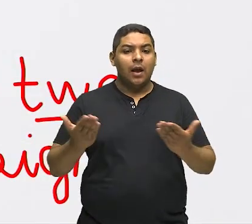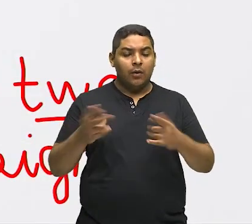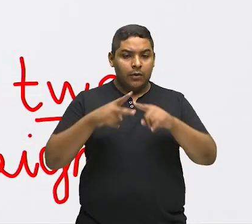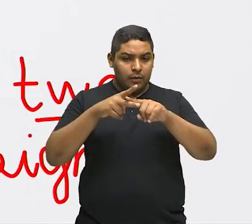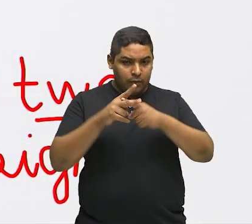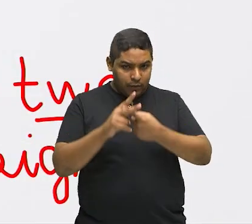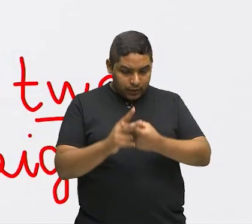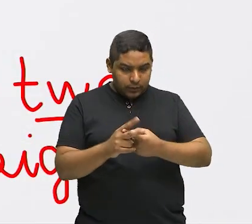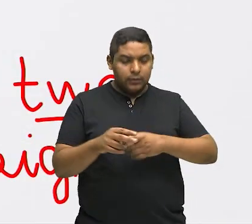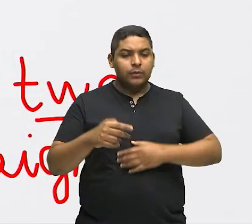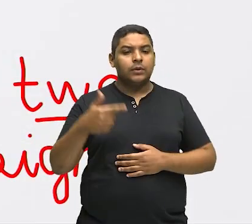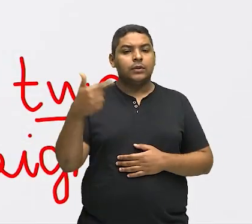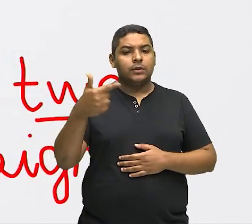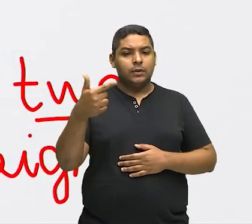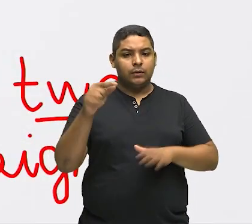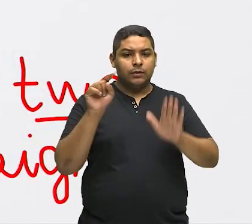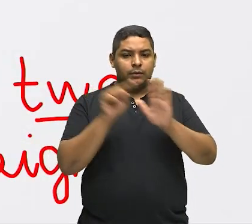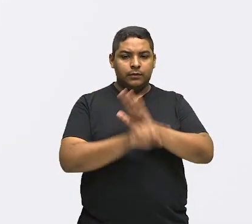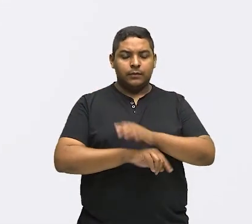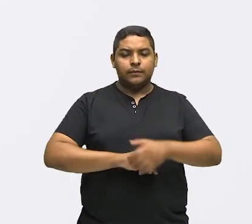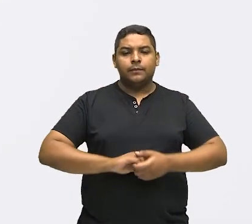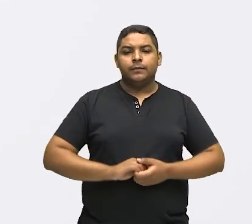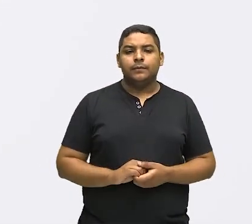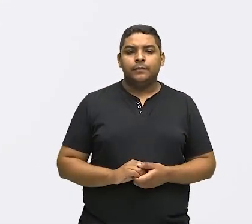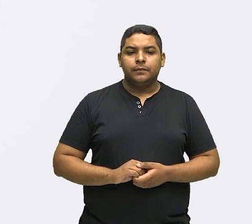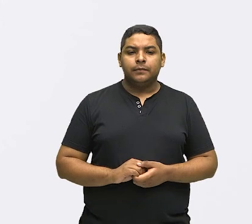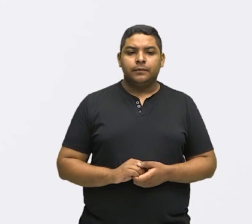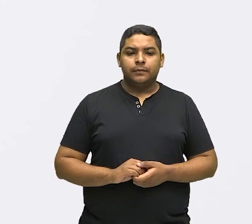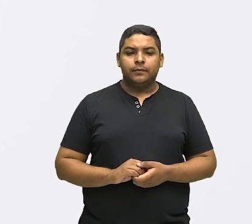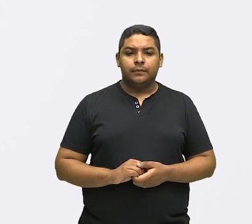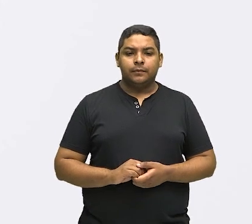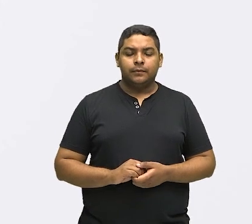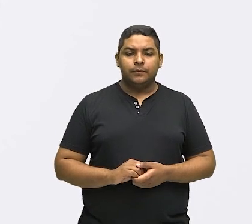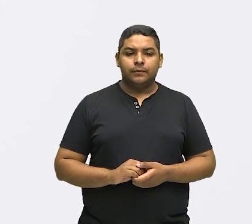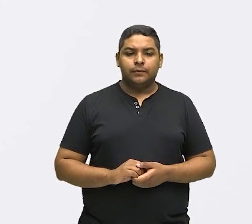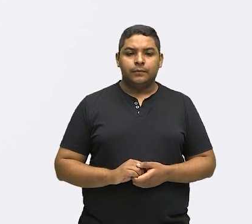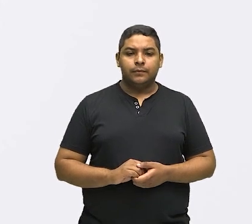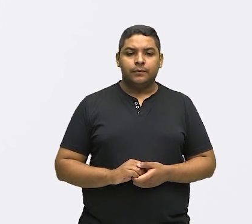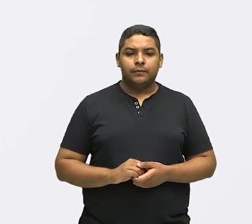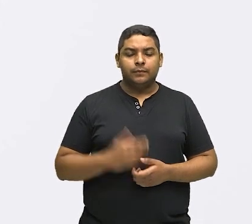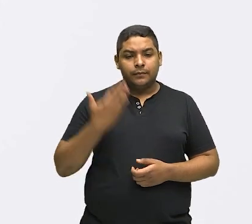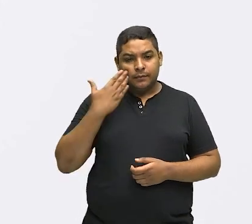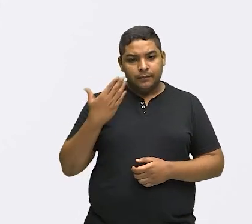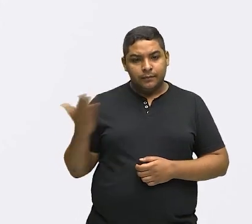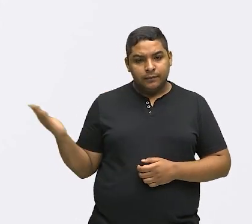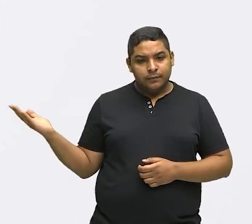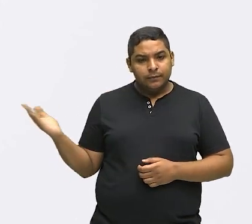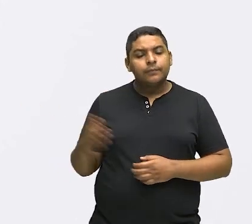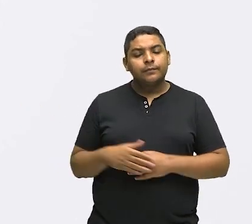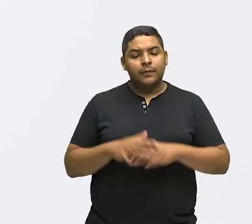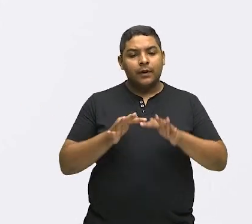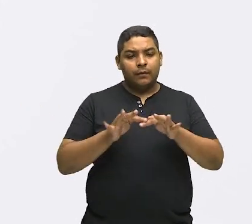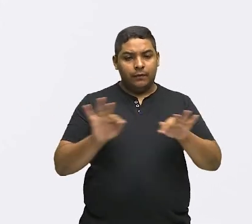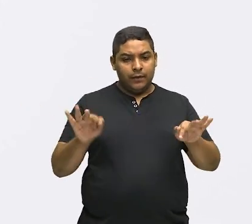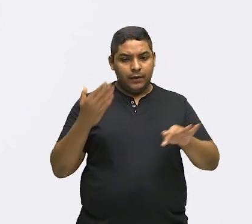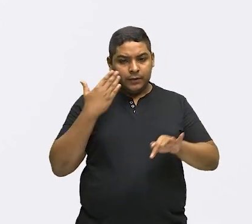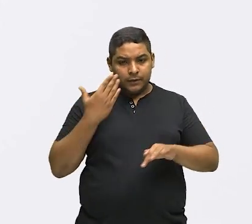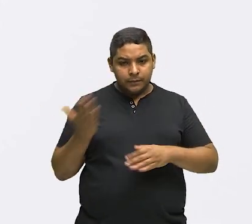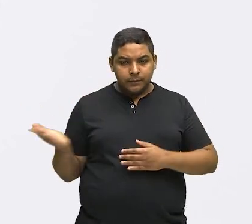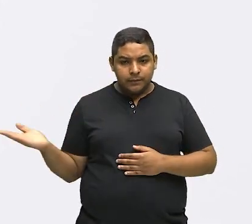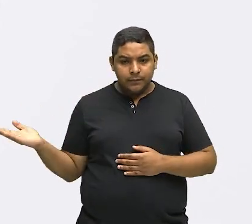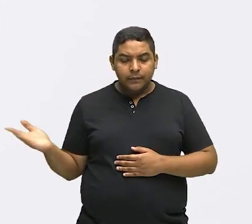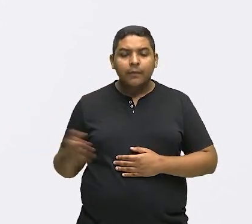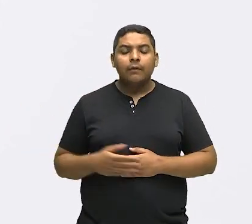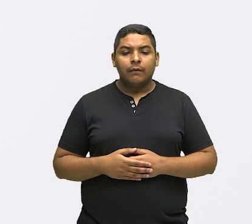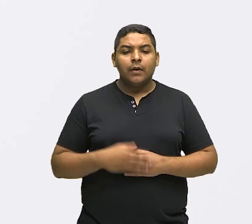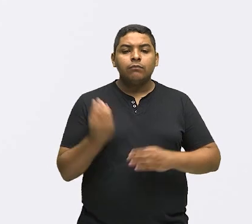segunda parte, não é? É a questão number 2. Acompanha aqui comigo, então. Então, nós temos aqui a nossa frase, não é? Você vai completar aqui